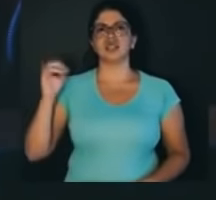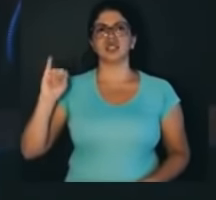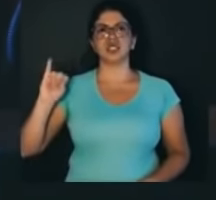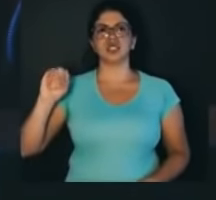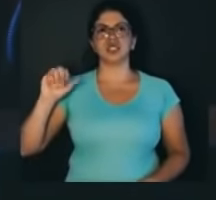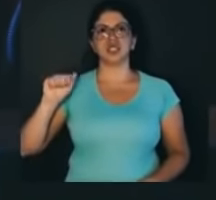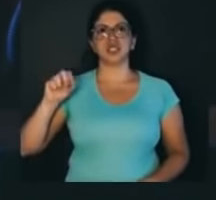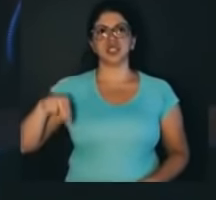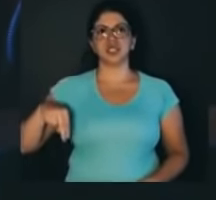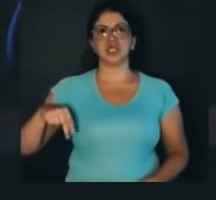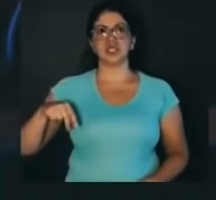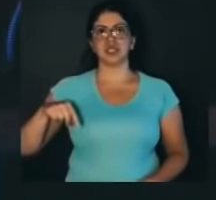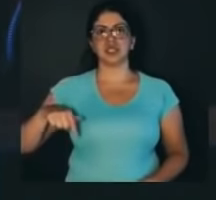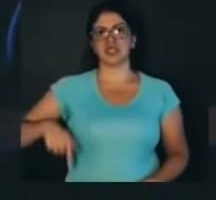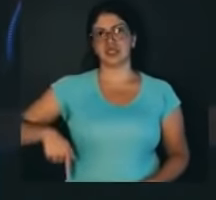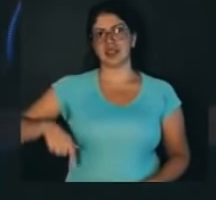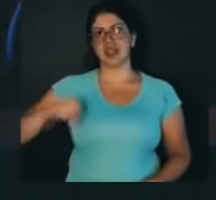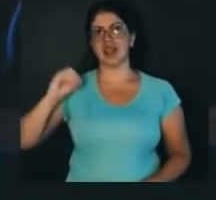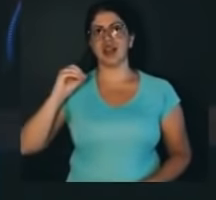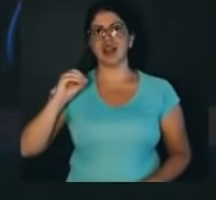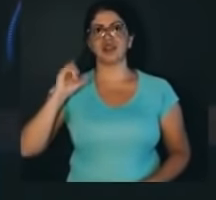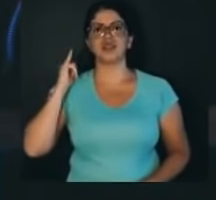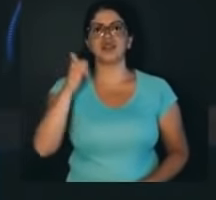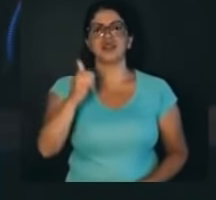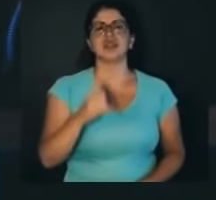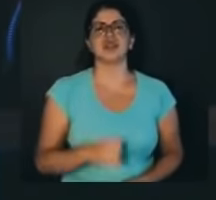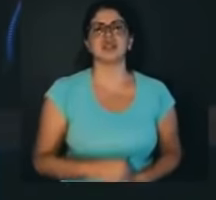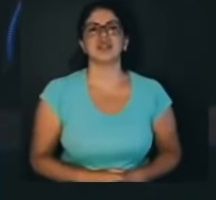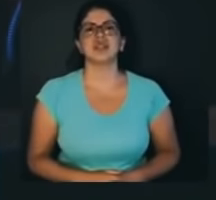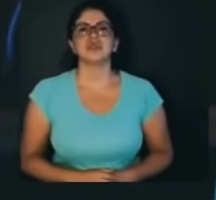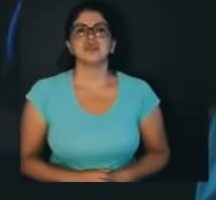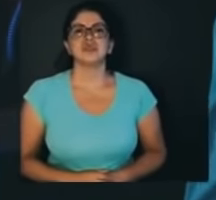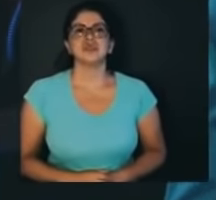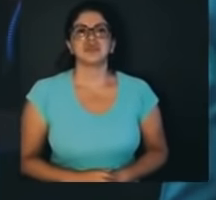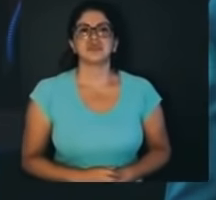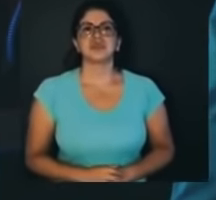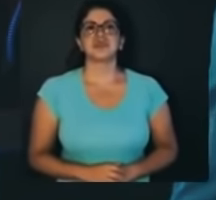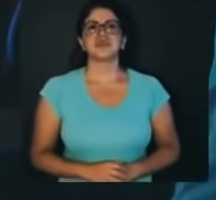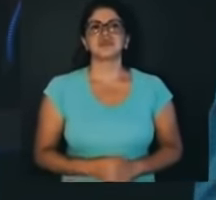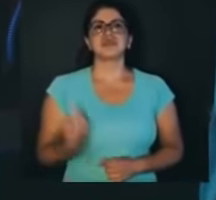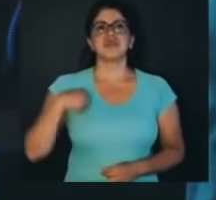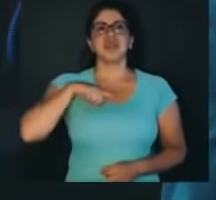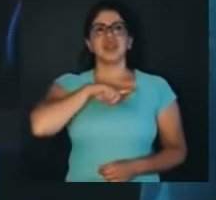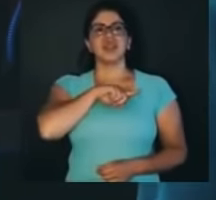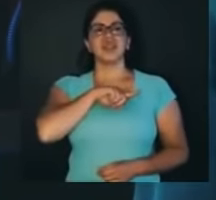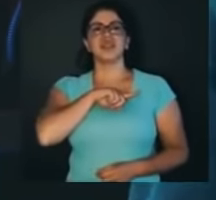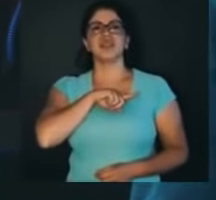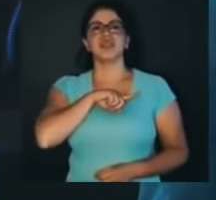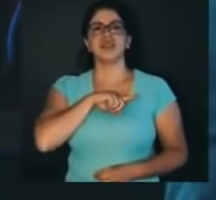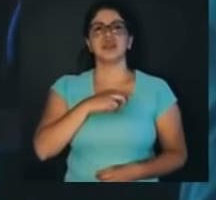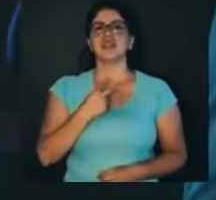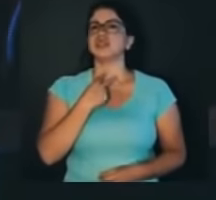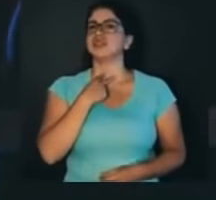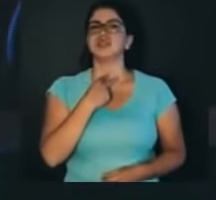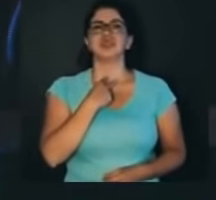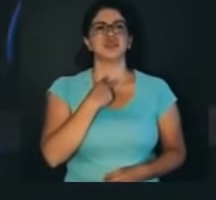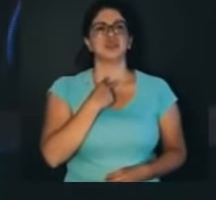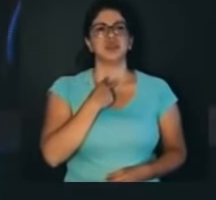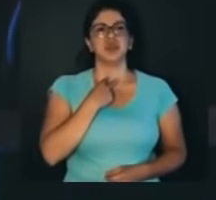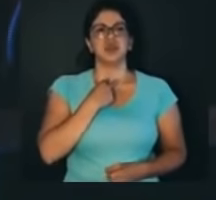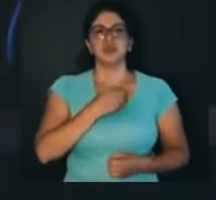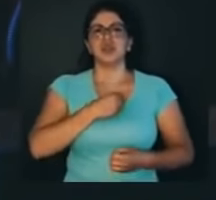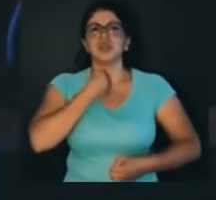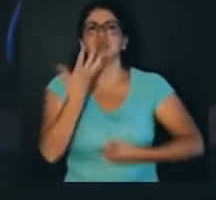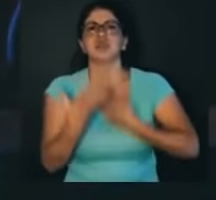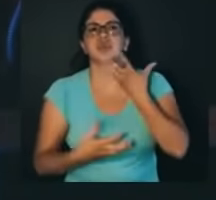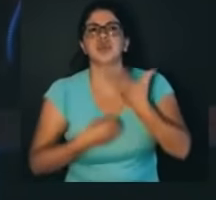Então, se você está procedendo desse jeito, proferindo palavras que não são abonatórias, palavras que não são